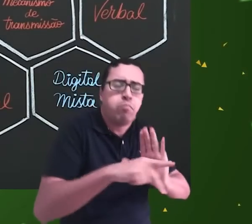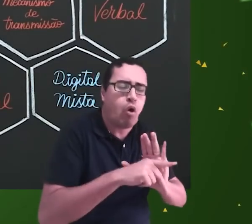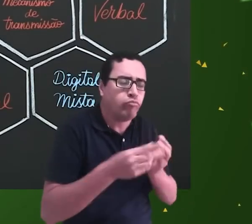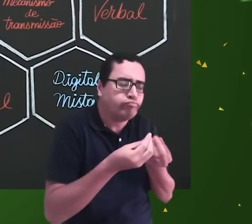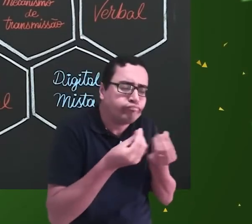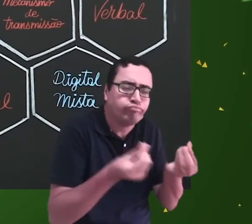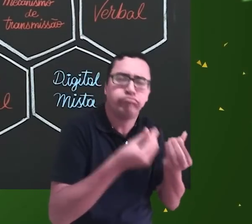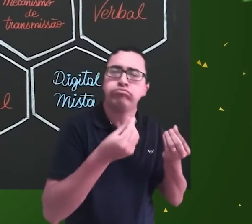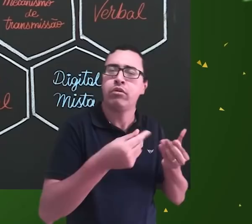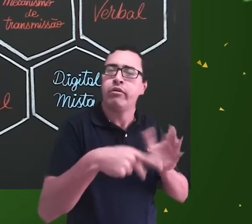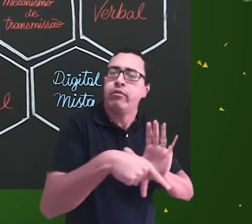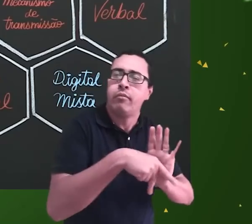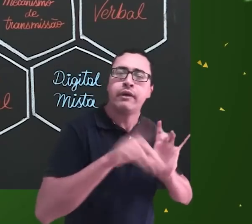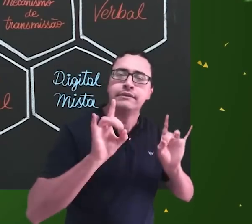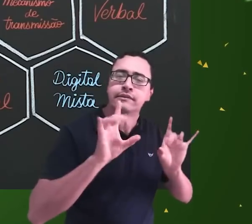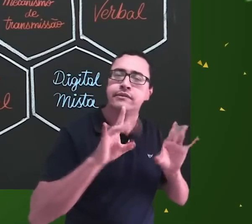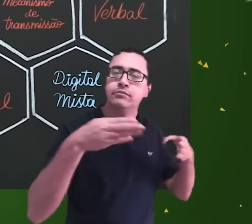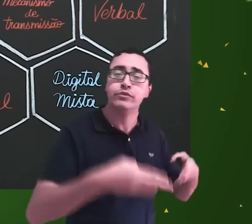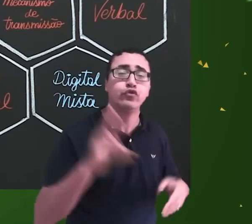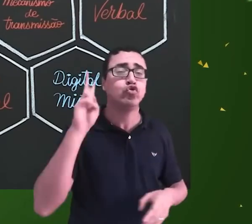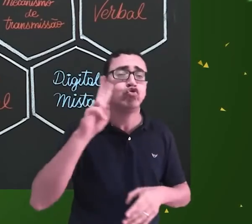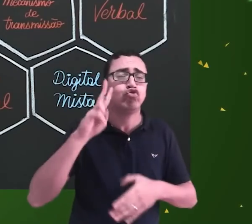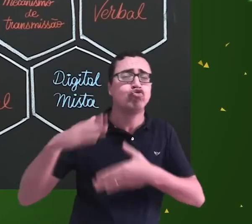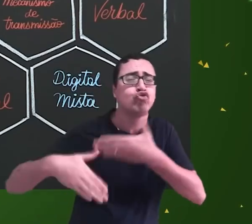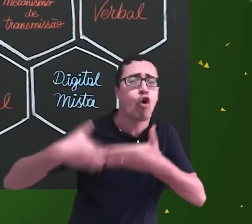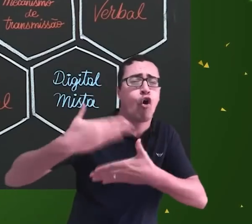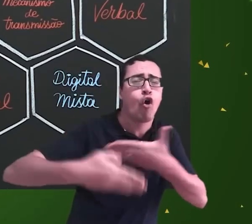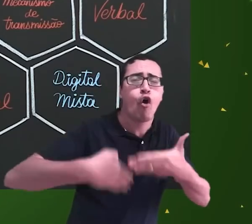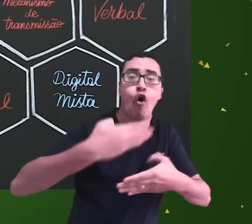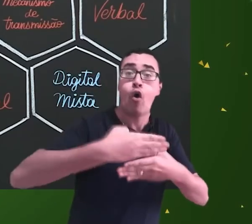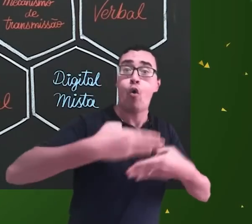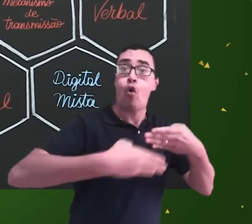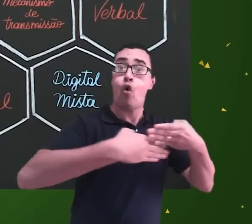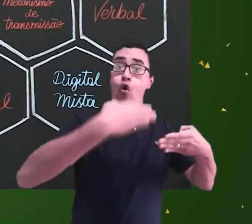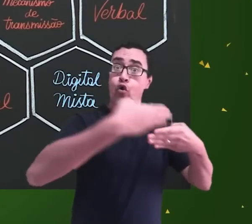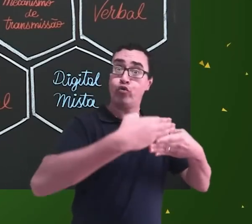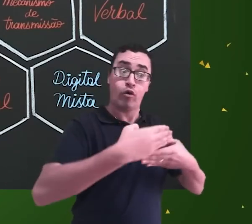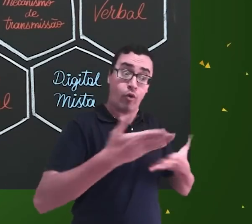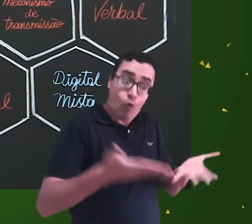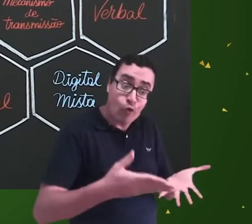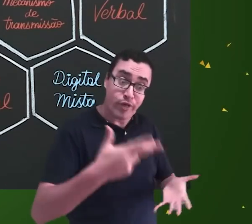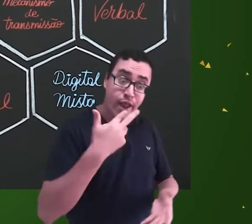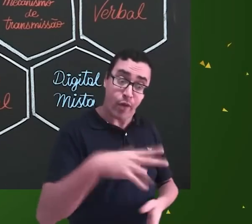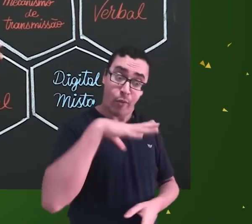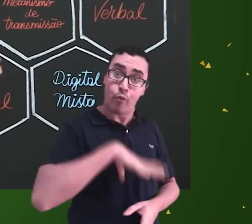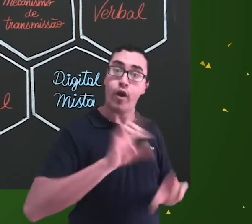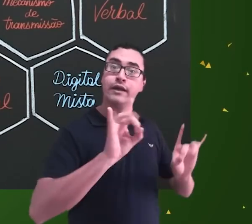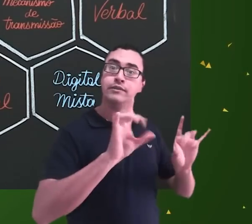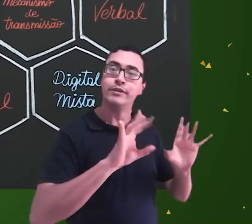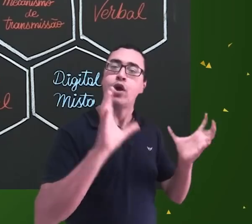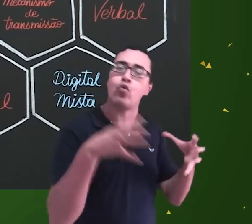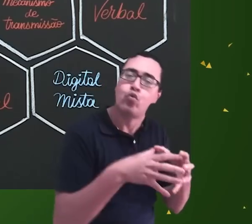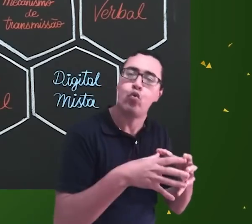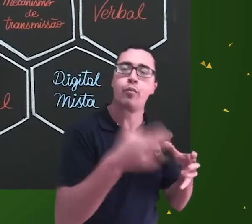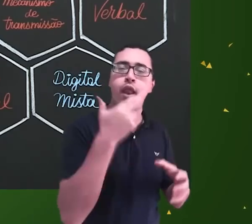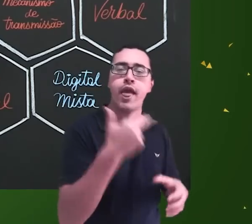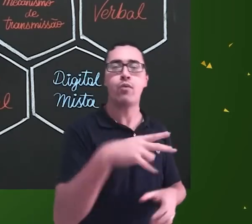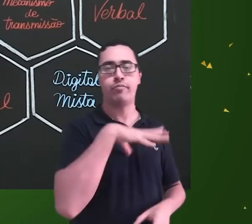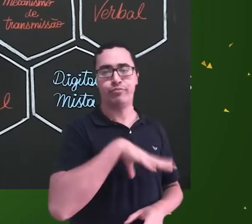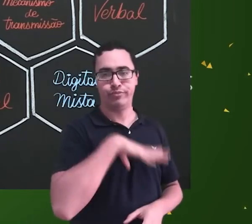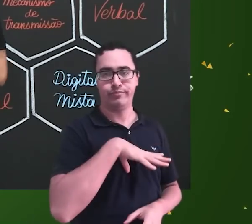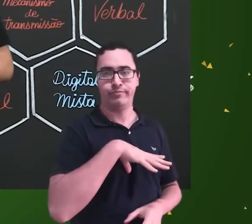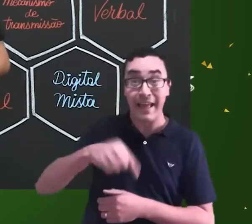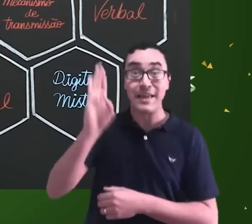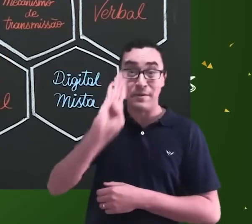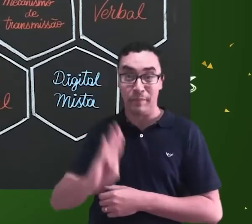que a gente construiu ao longo da história do nosso país que dão à língua portuguesa esse lugar tão especial no campo de línguas lusófonas.